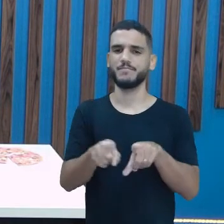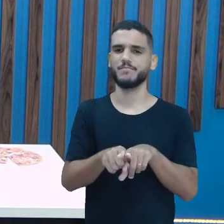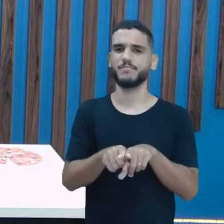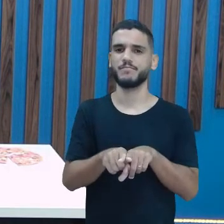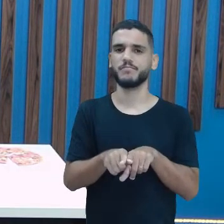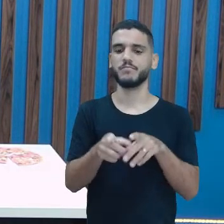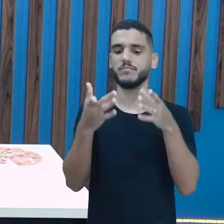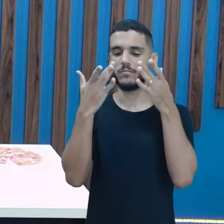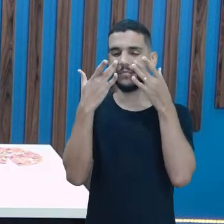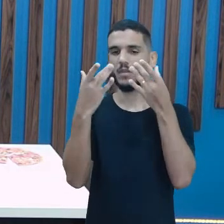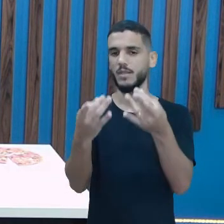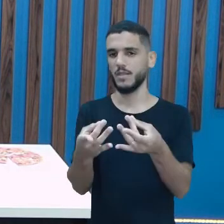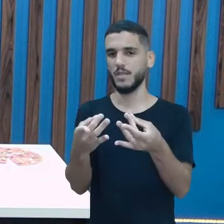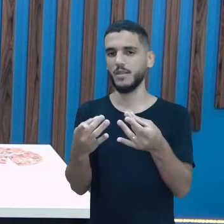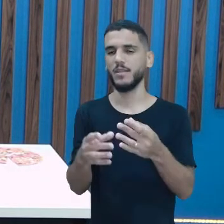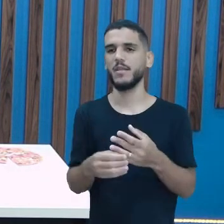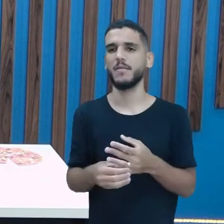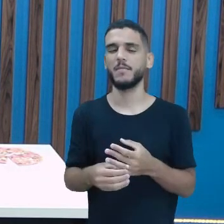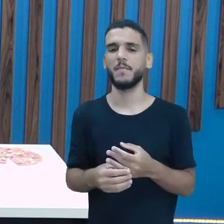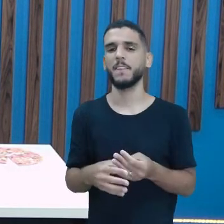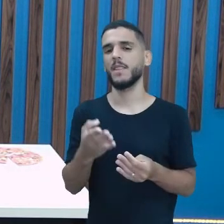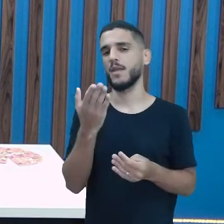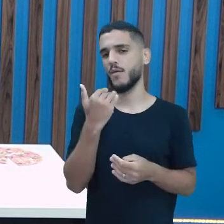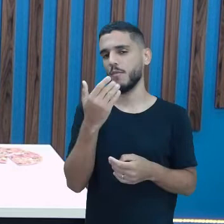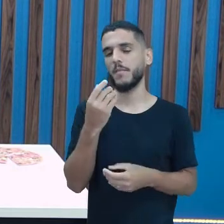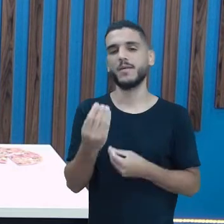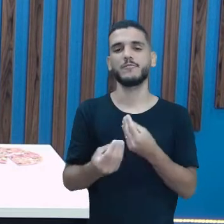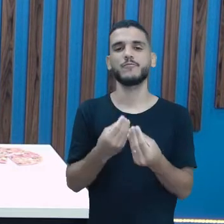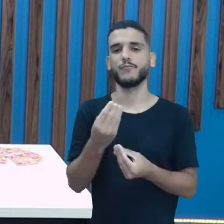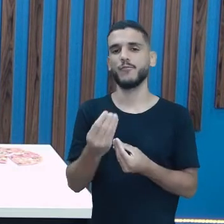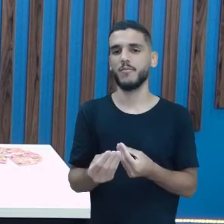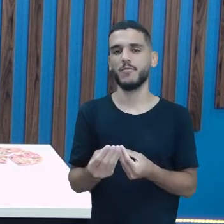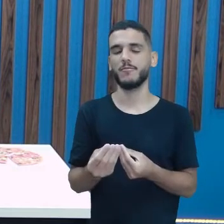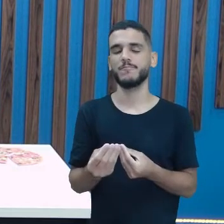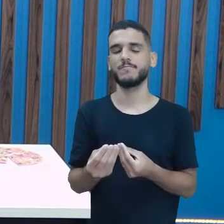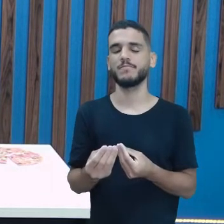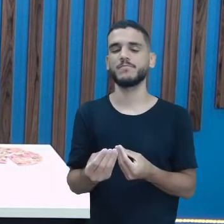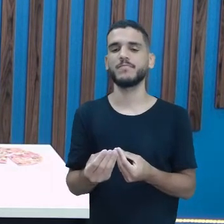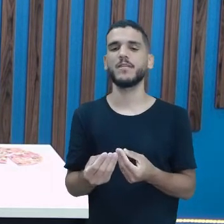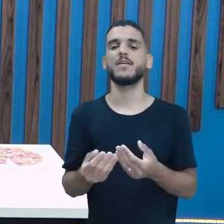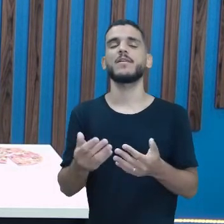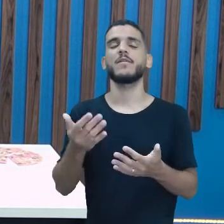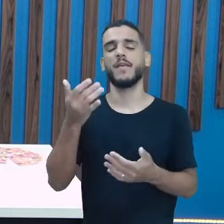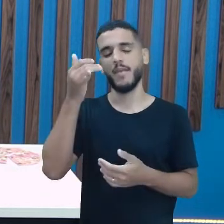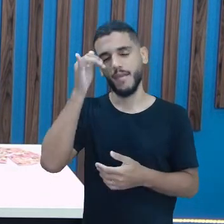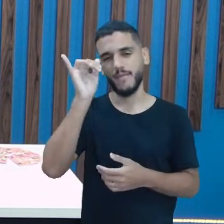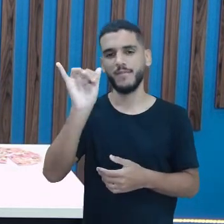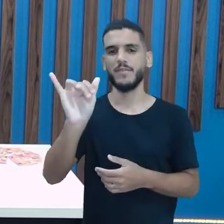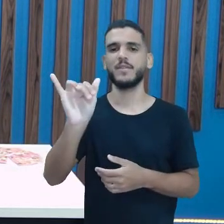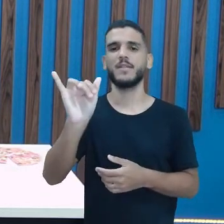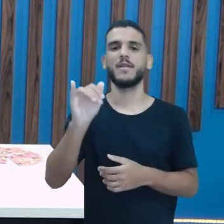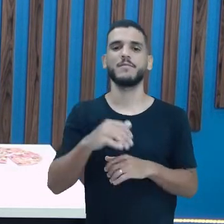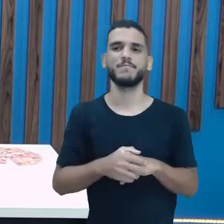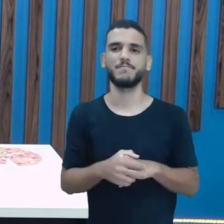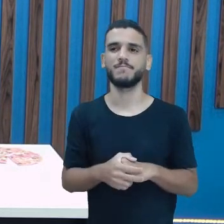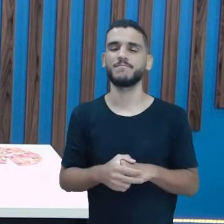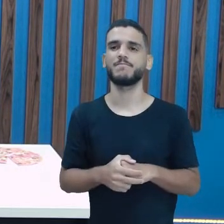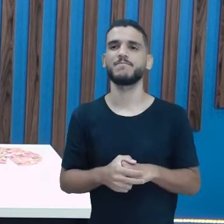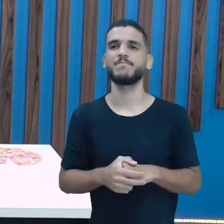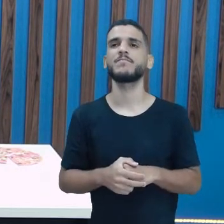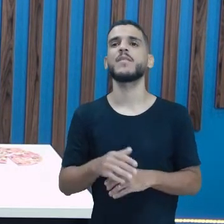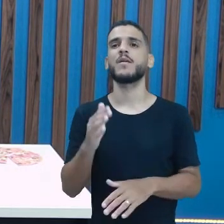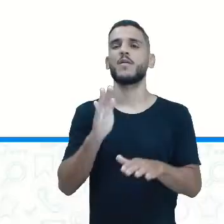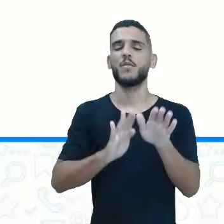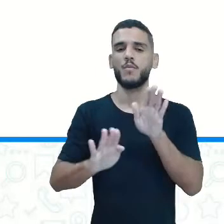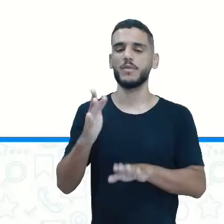aí atentos que a gente tem que comer com moderação, tá? Para cuidar da saúde. Agora, eu